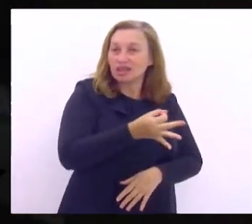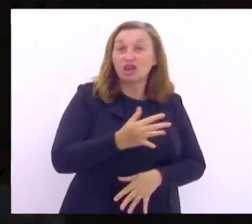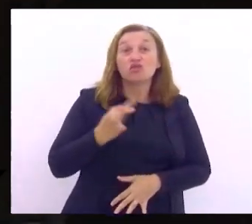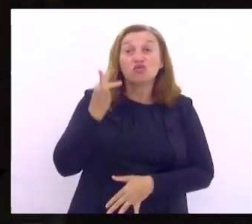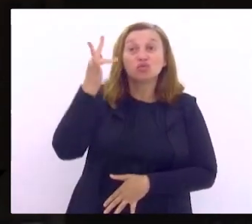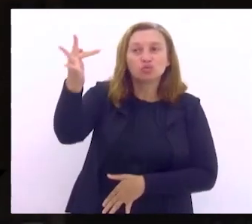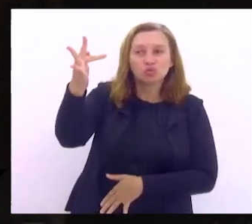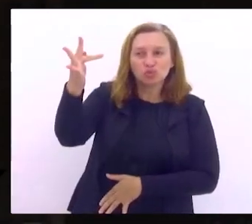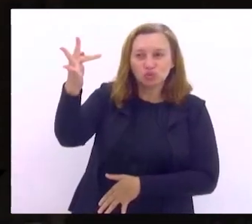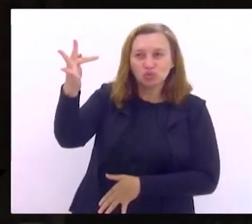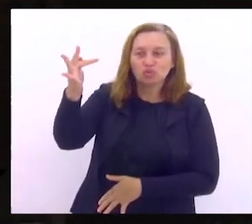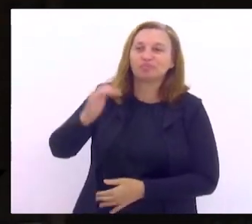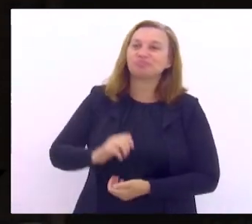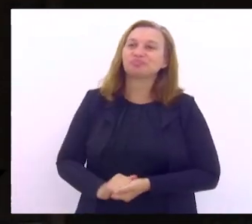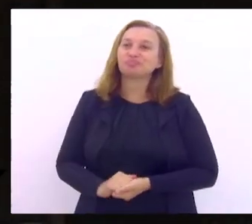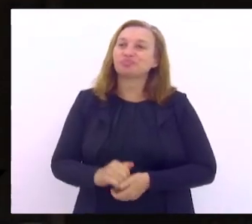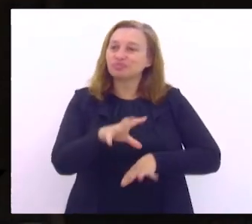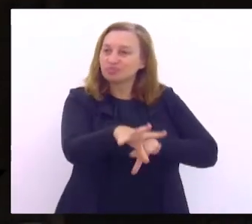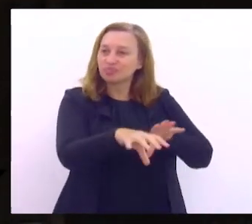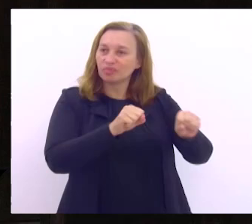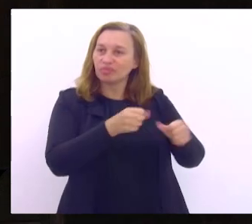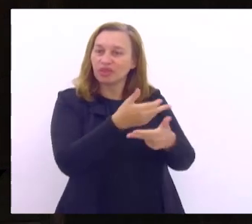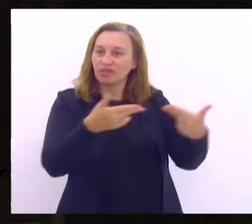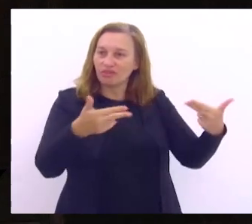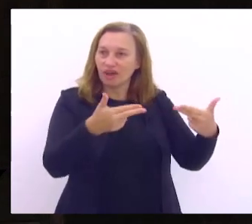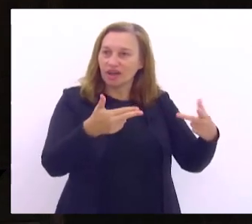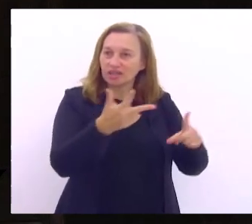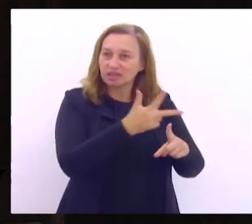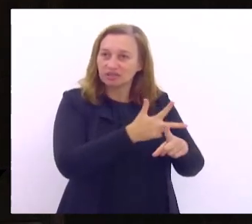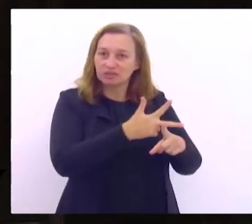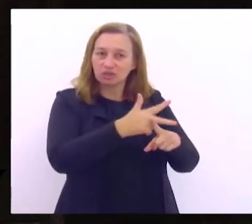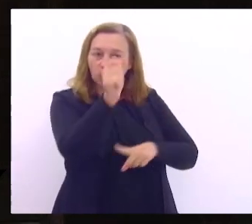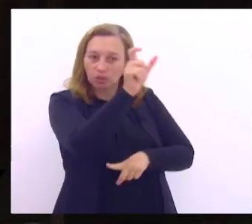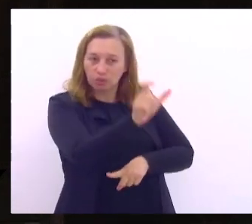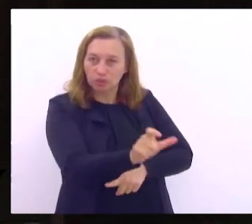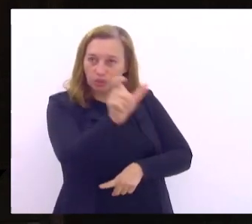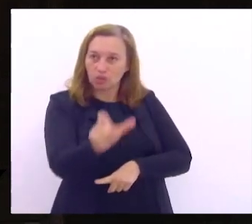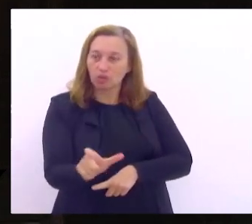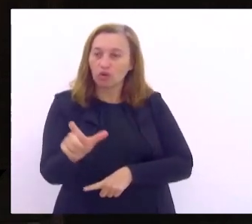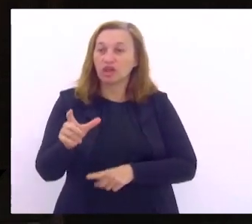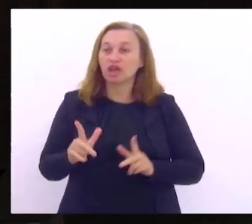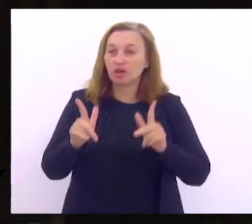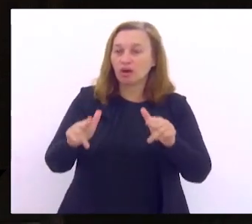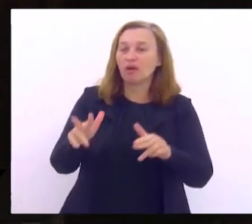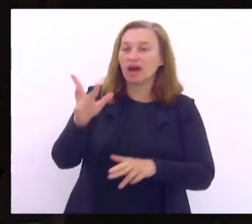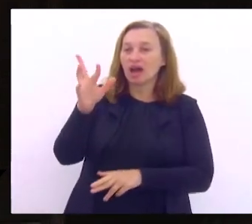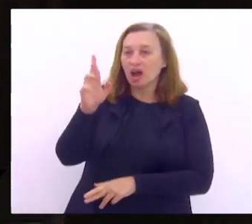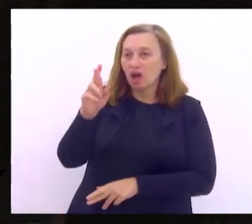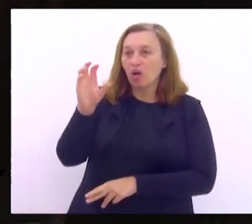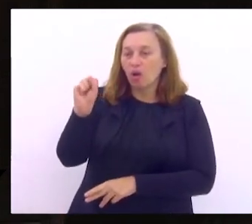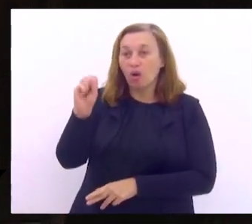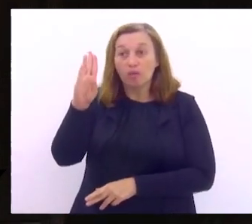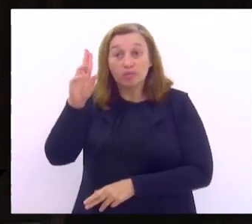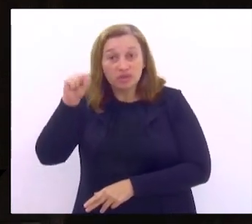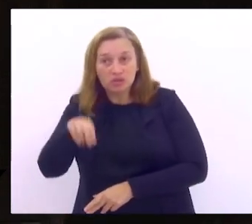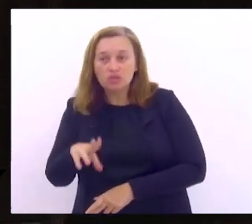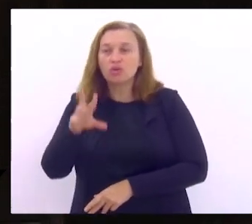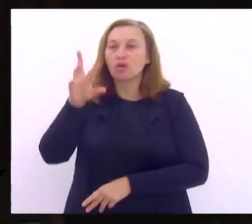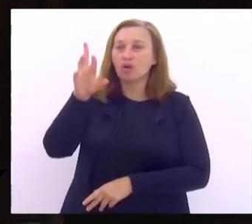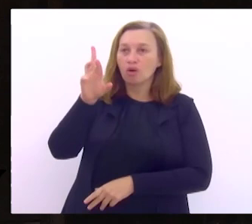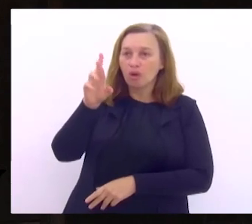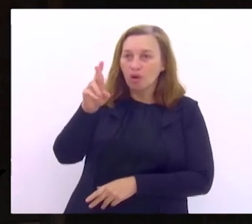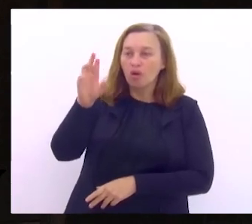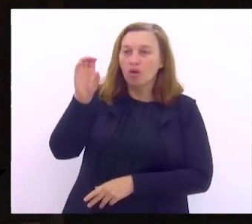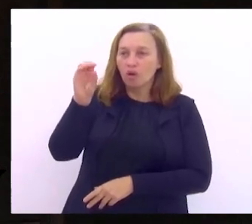futuro também formar grandes campeões aqui como Robson Caetano, o Zequinha que falou, temos a Rosângela, temos